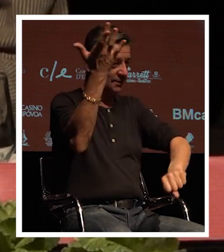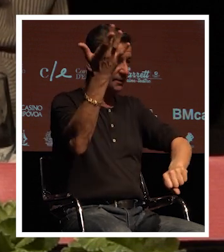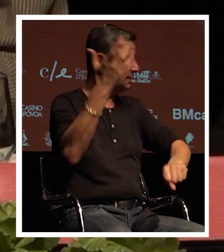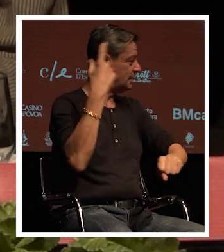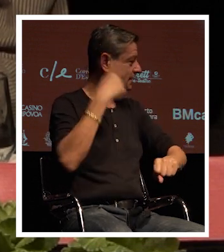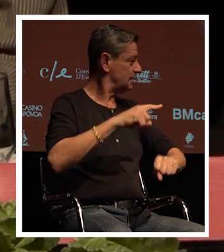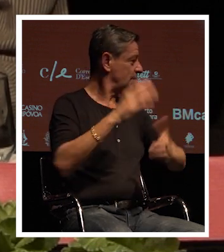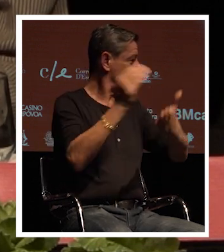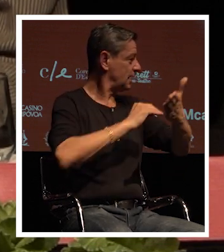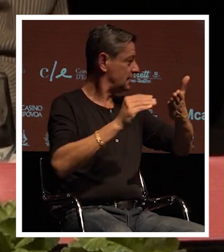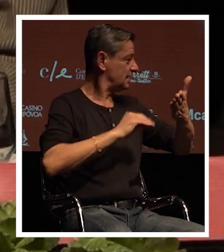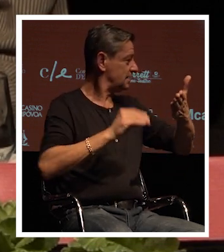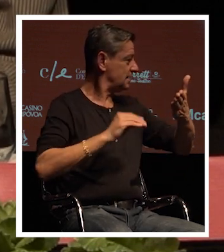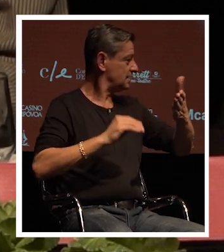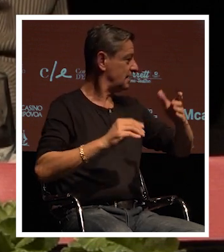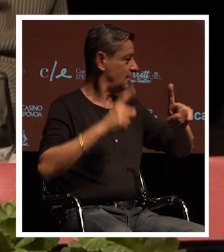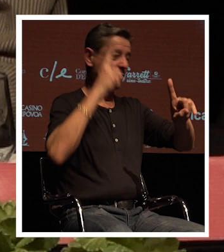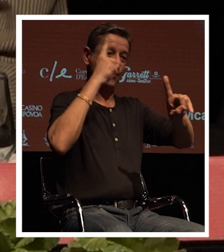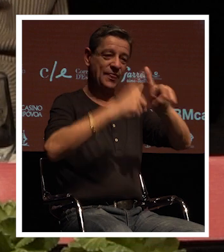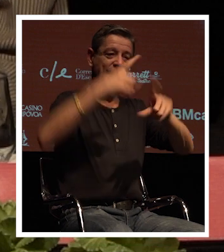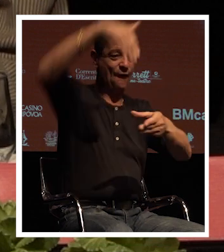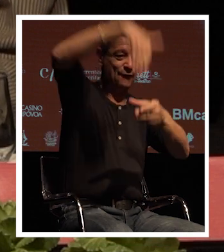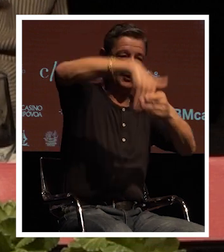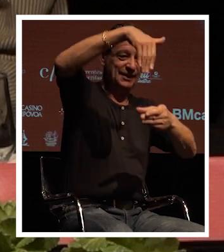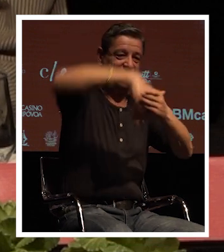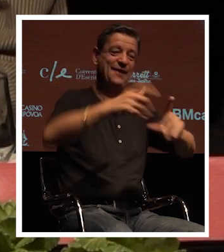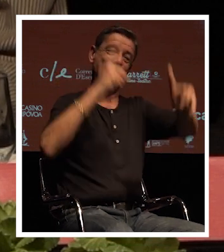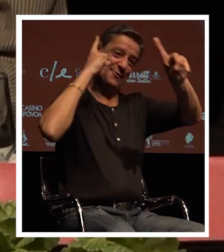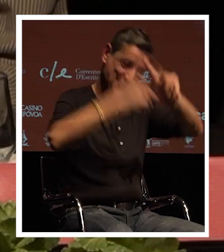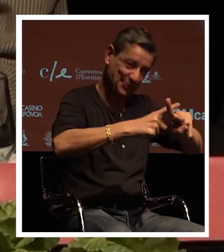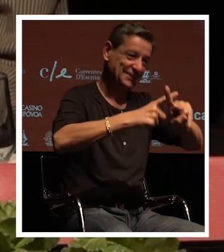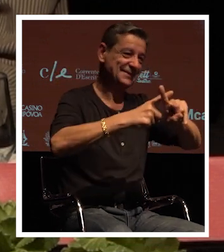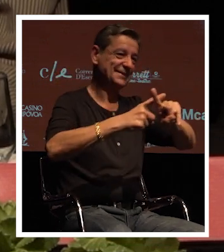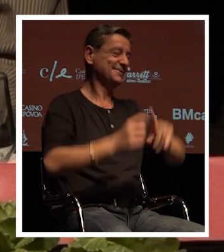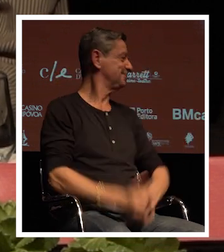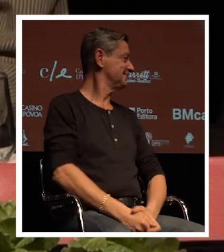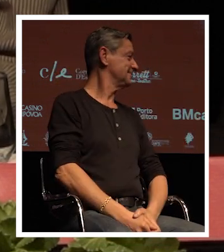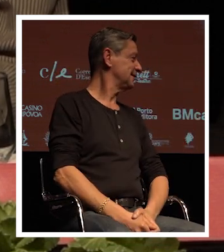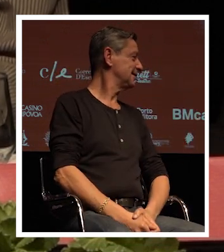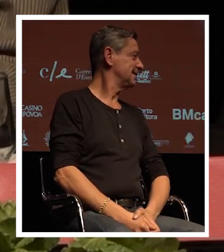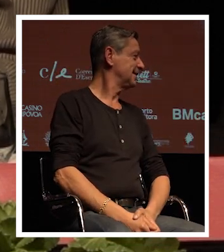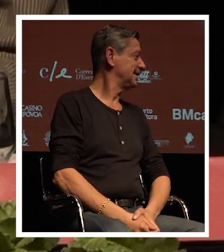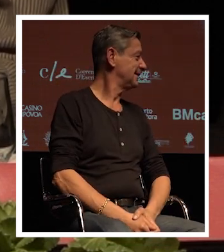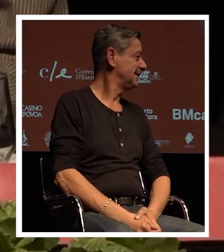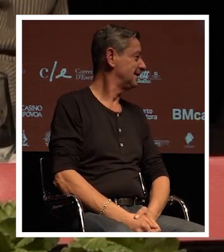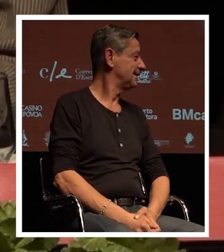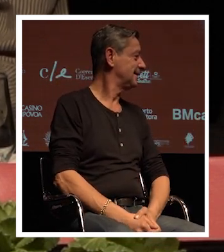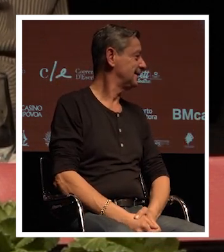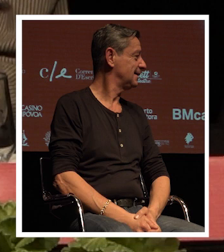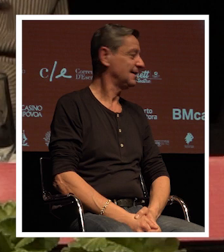correntes descritas eu punha lá o quadradinho de t o meu meu tracinho punha lá um tracinho hah